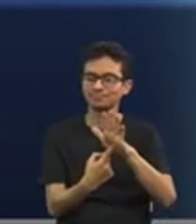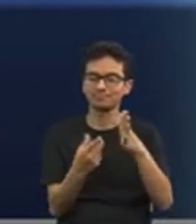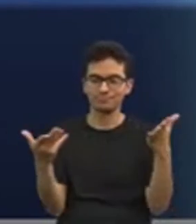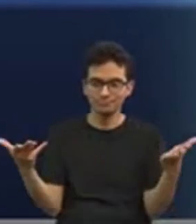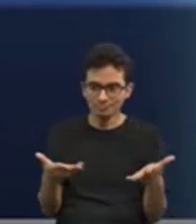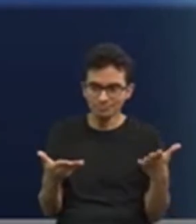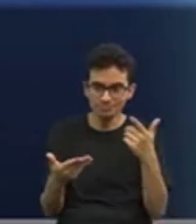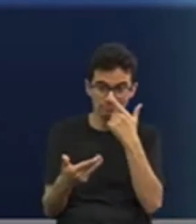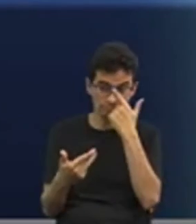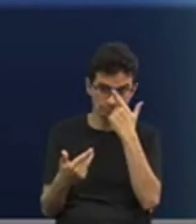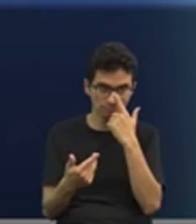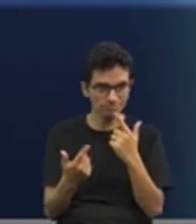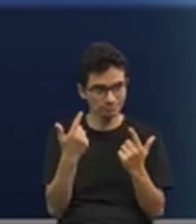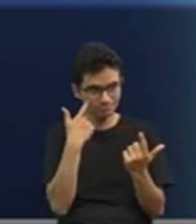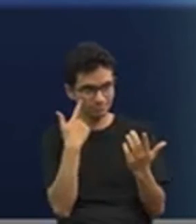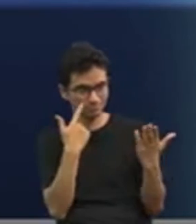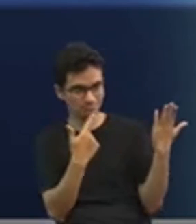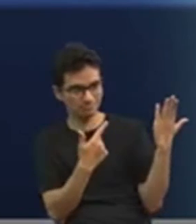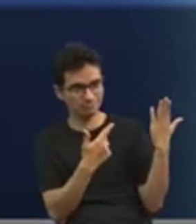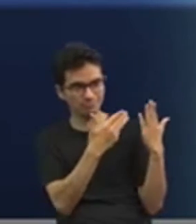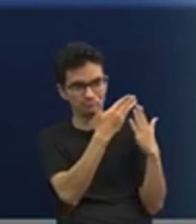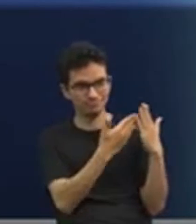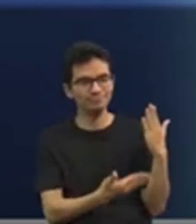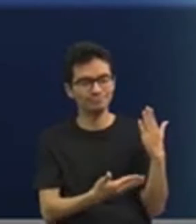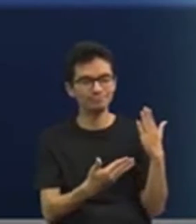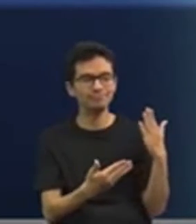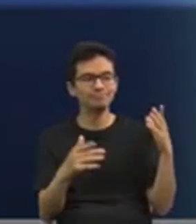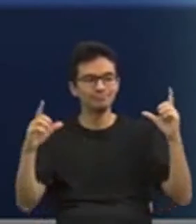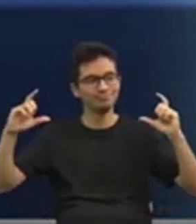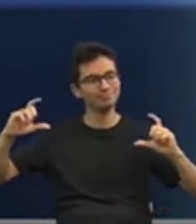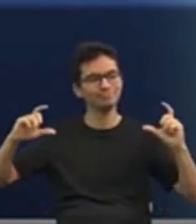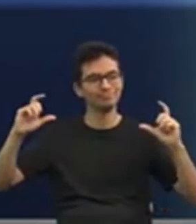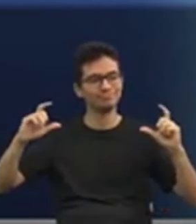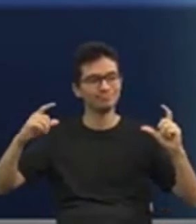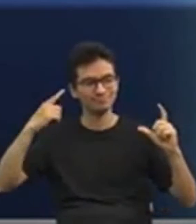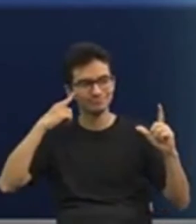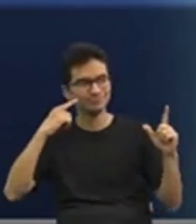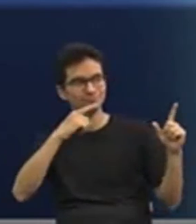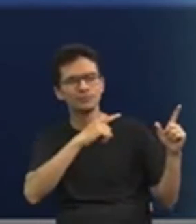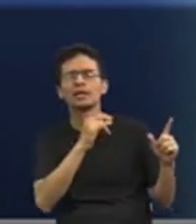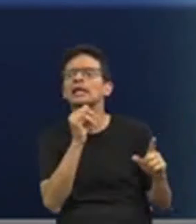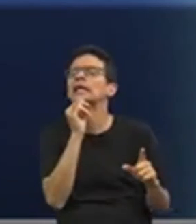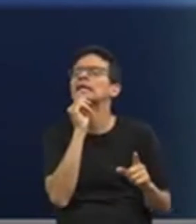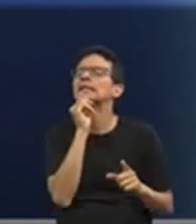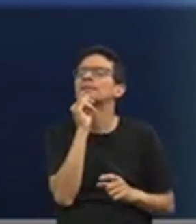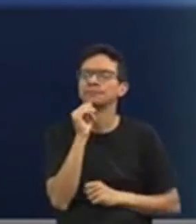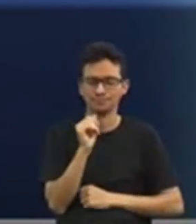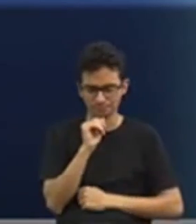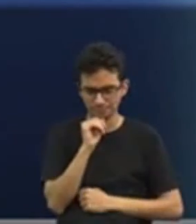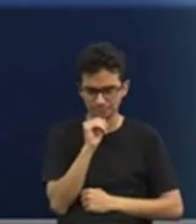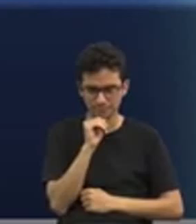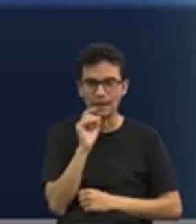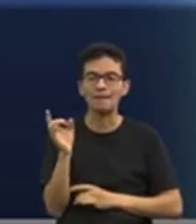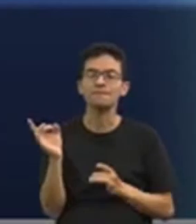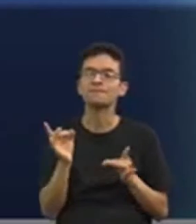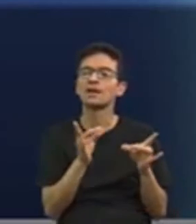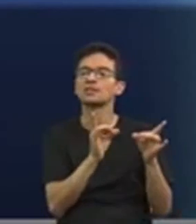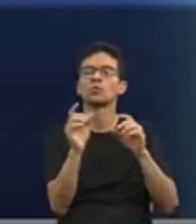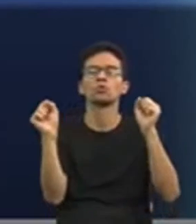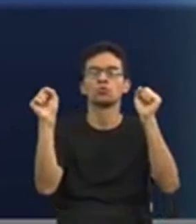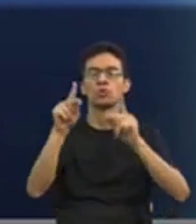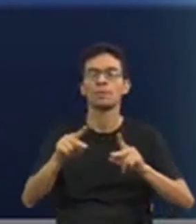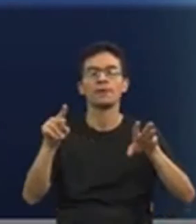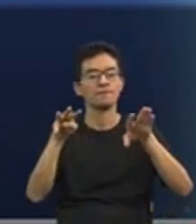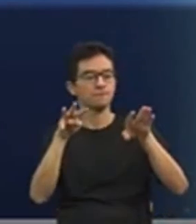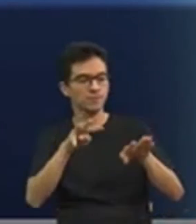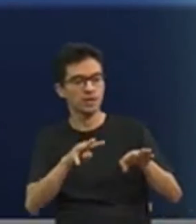passagem aqui ó nesse fragmento Zinho mais ou menos por aqui né Por exemplo quando os vendedores de